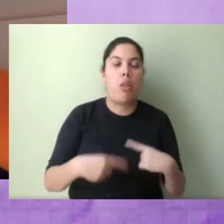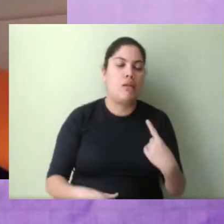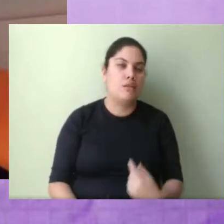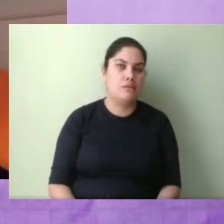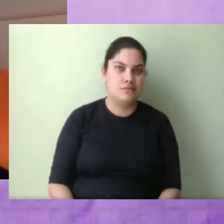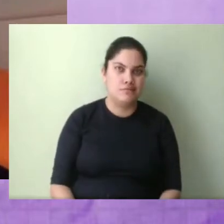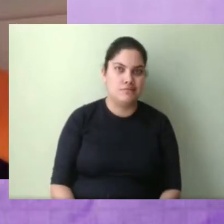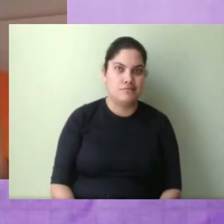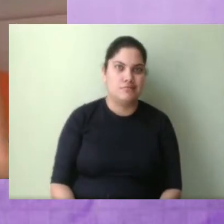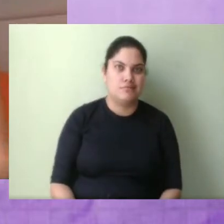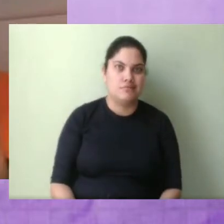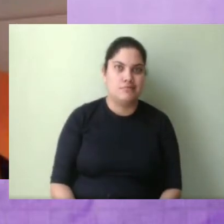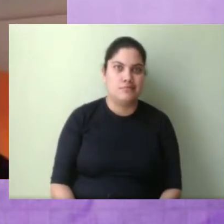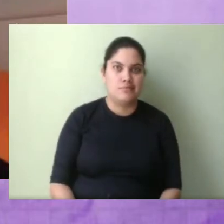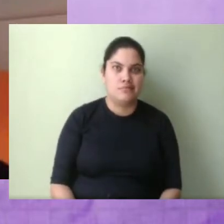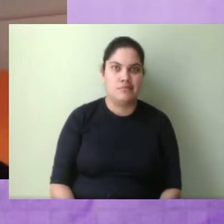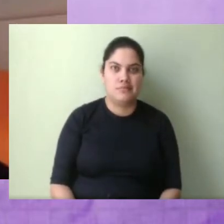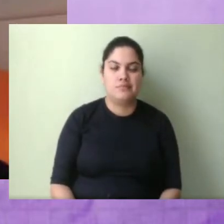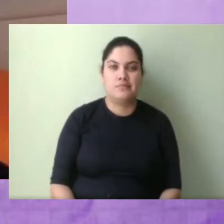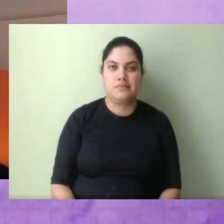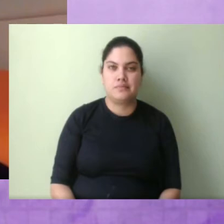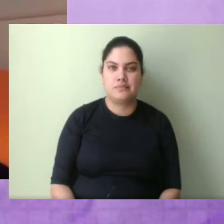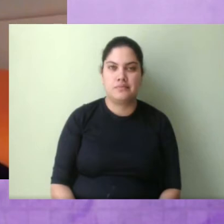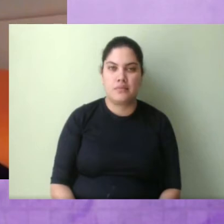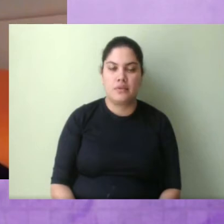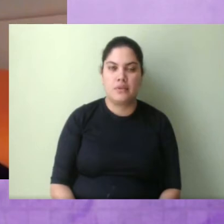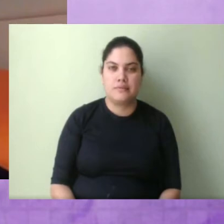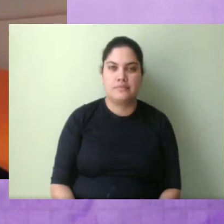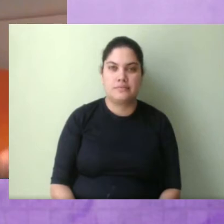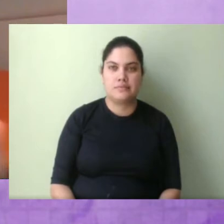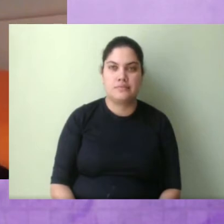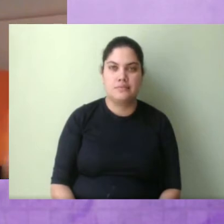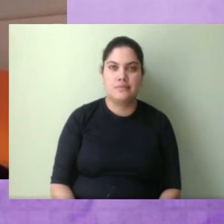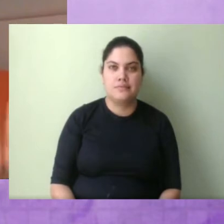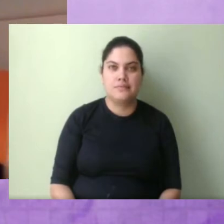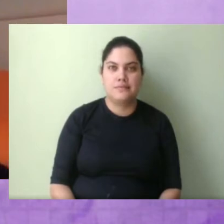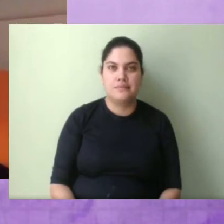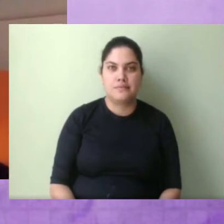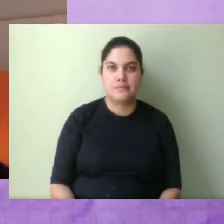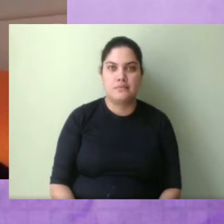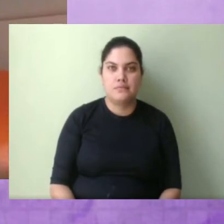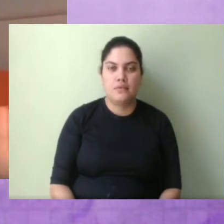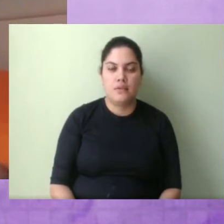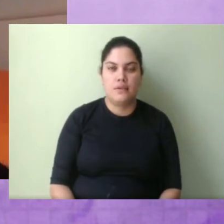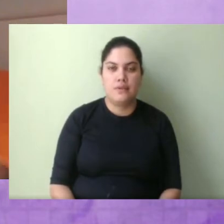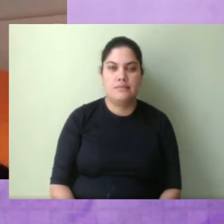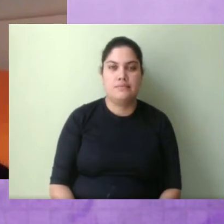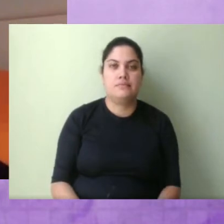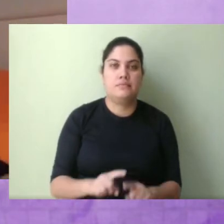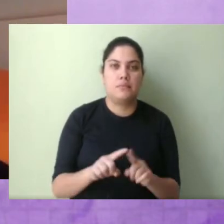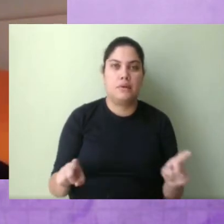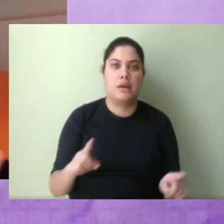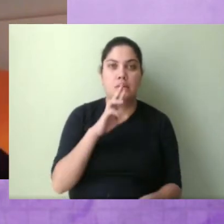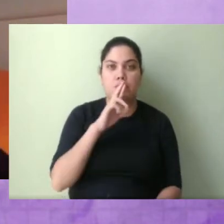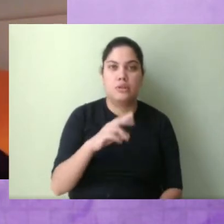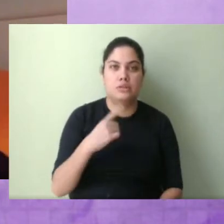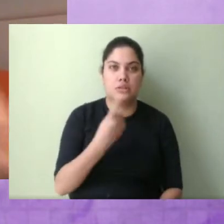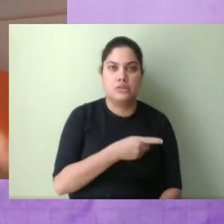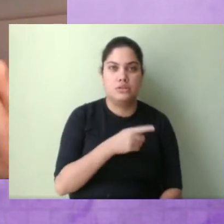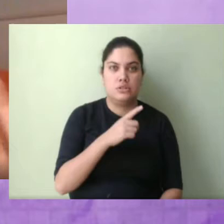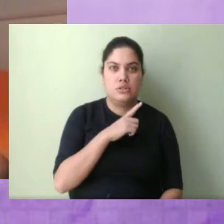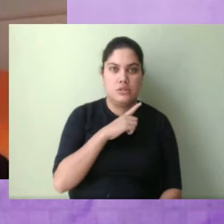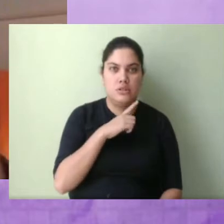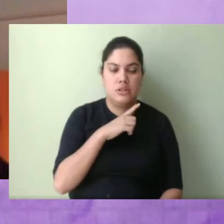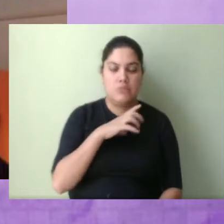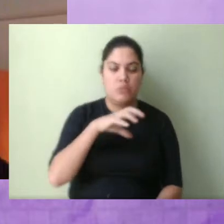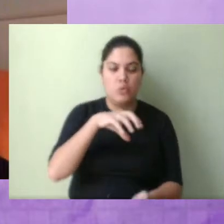resposta boa, até que a universidade cortou porque achou que estava tendo discussão demais, né? Porque estava todo mundo,